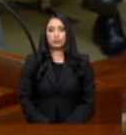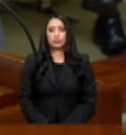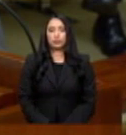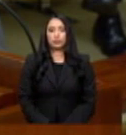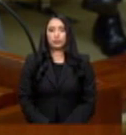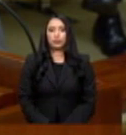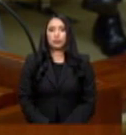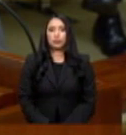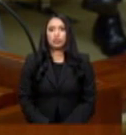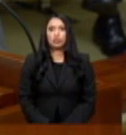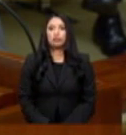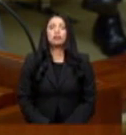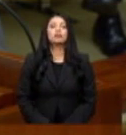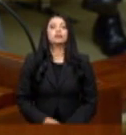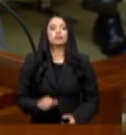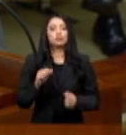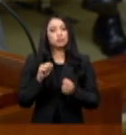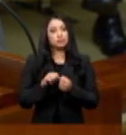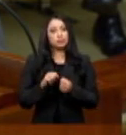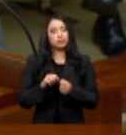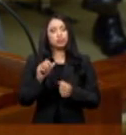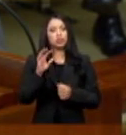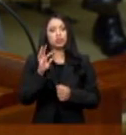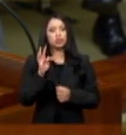Essa foi a modalidade avalizada pelo TCU